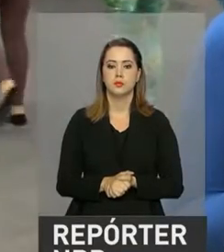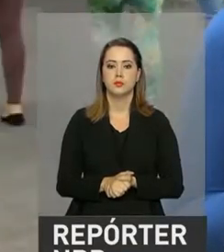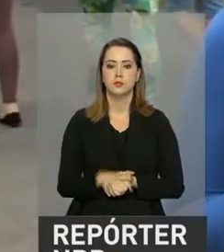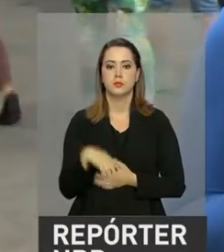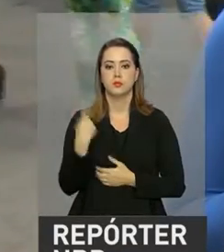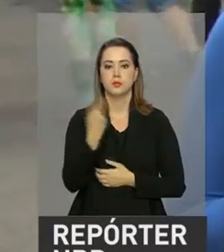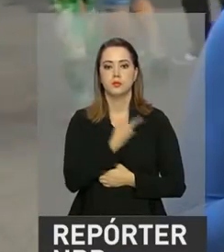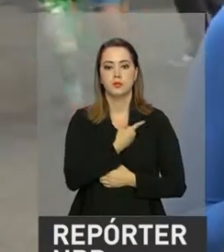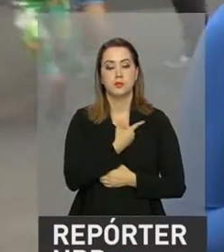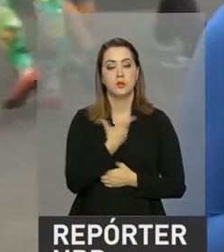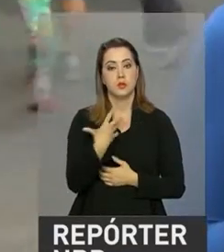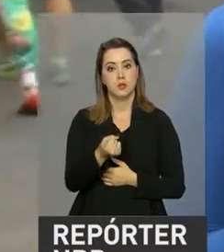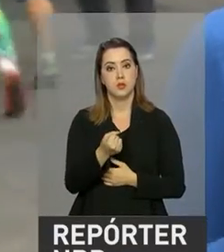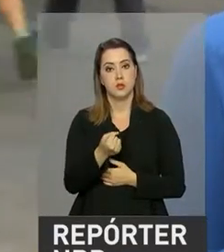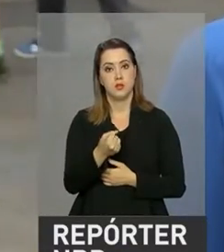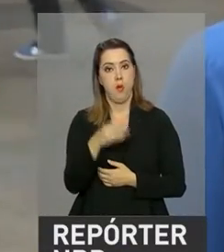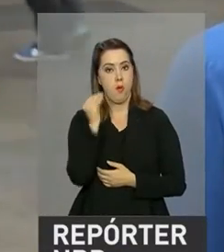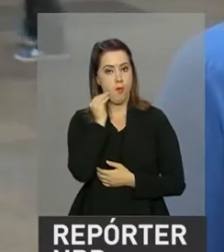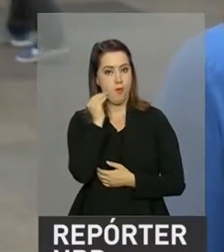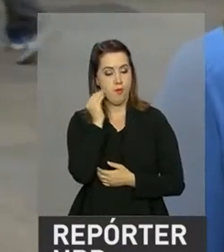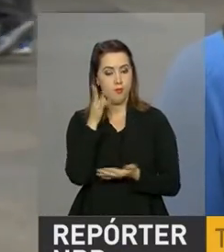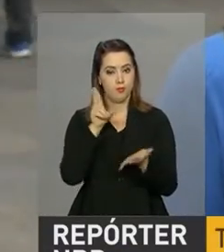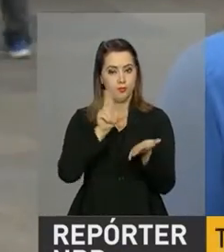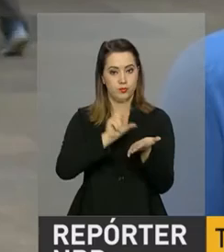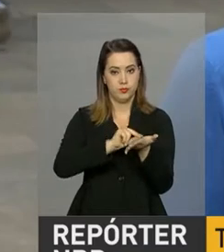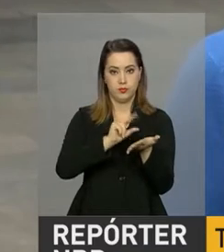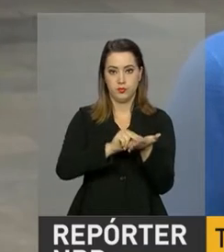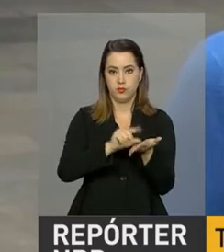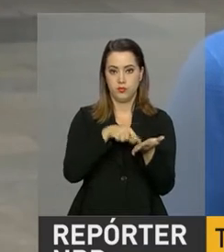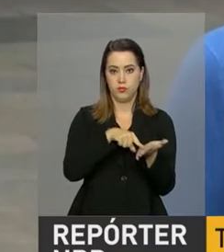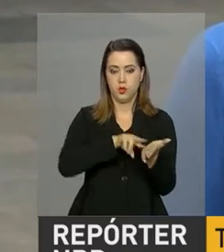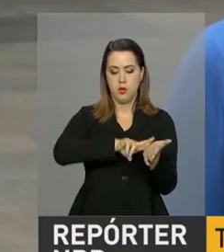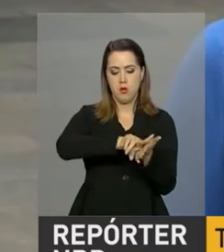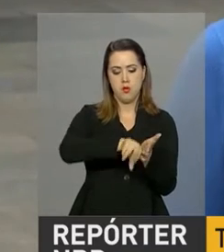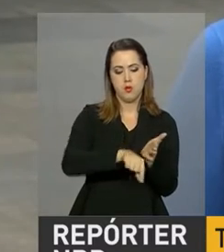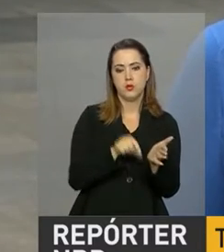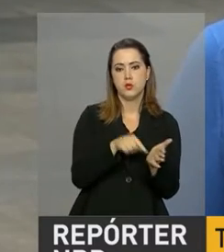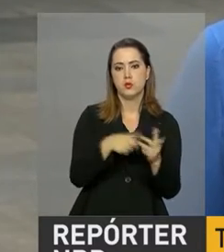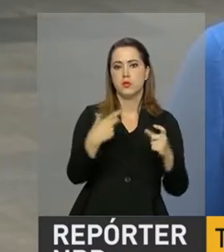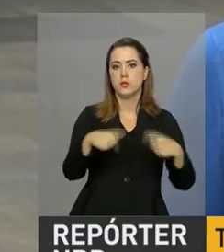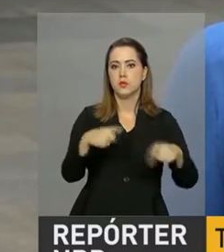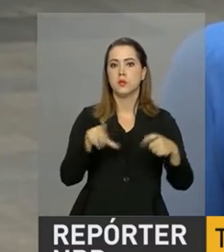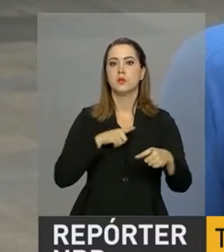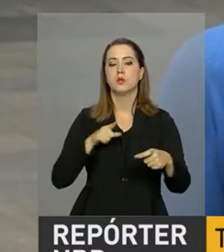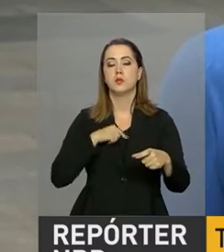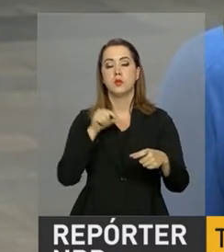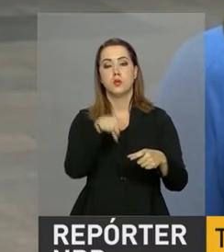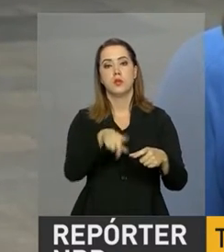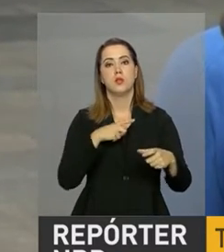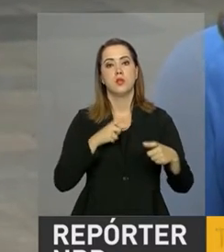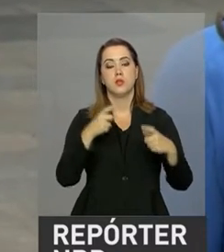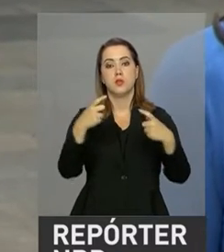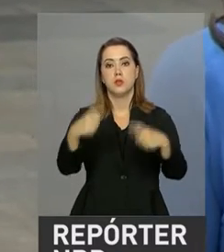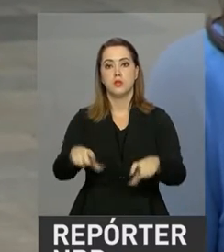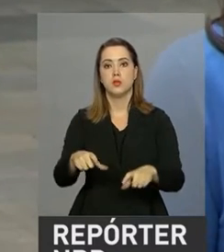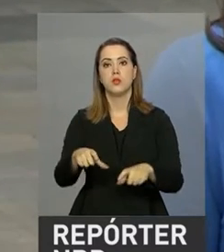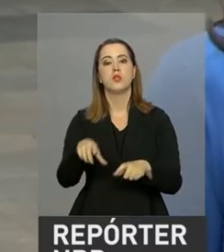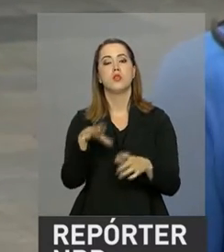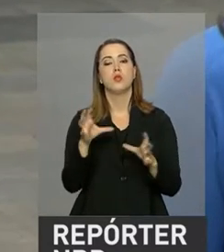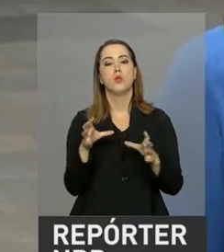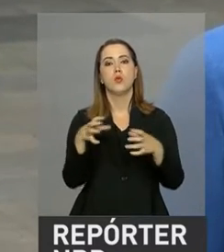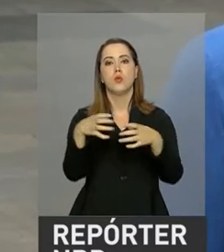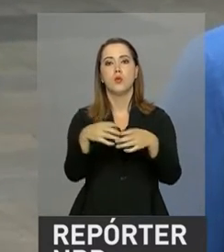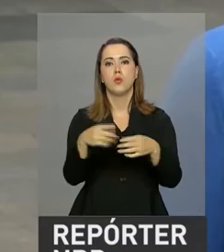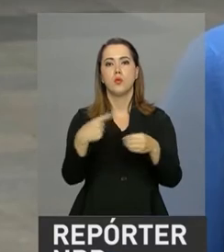Nós resolvemos testar o aplicativo Turismo Acessível. Entre os vários lugares avaliados aqui no Rio de Janeiro, está o Centro de Tradições